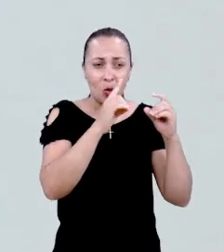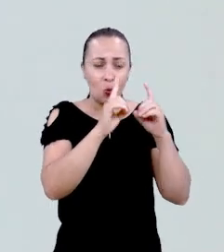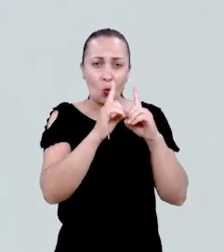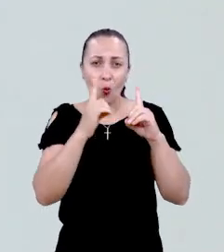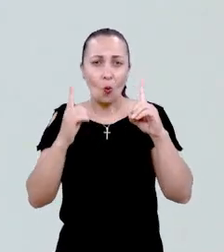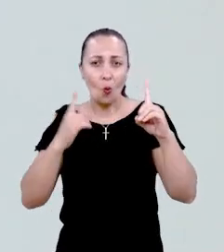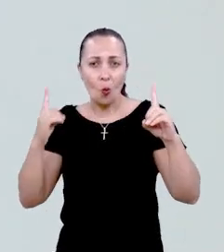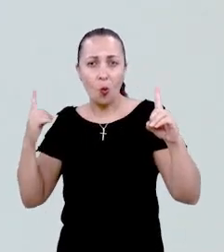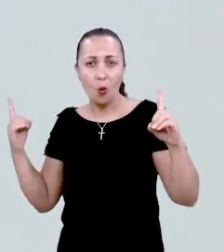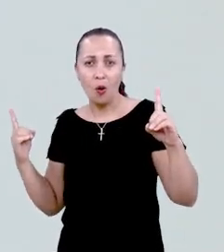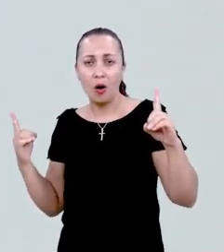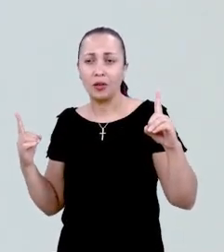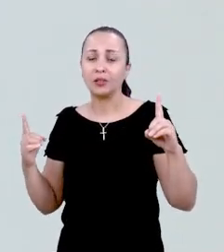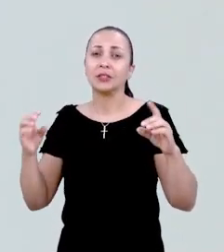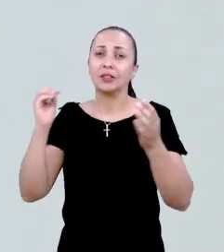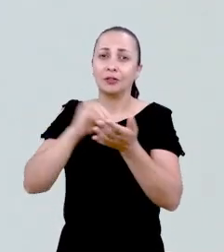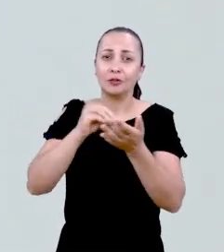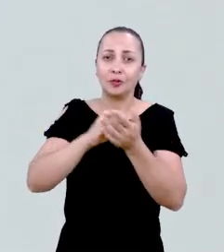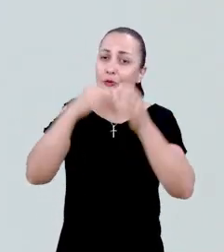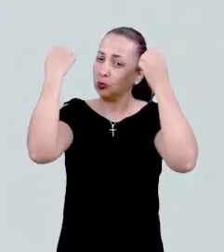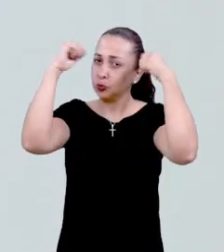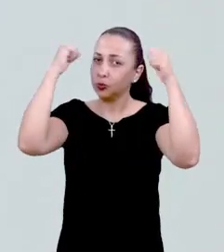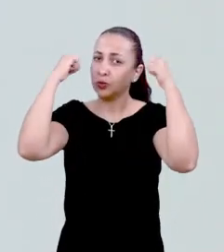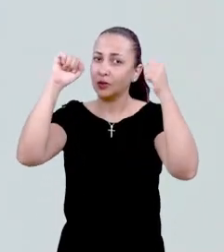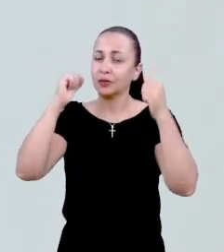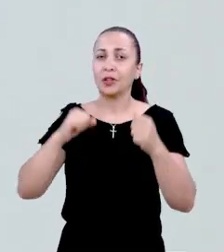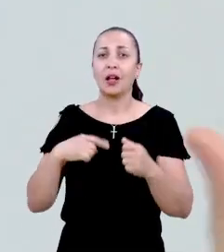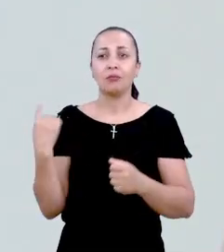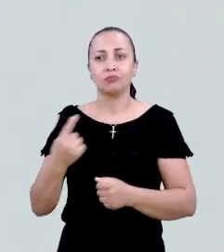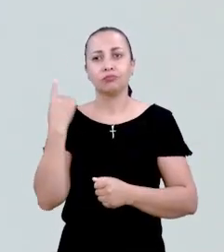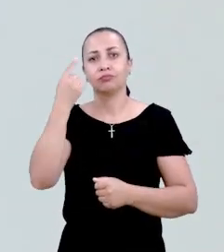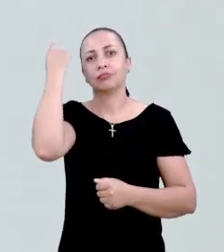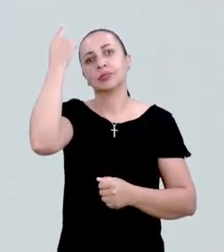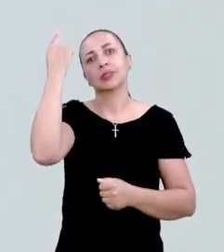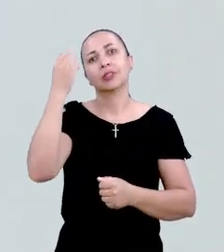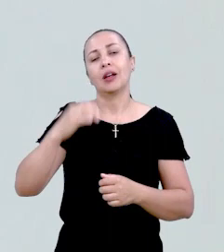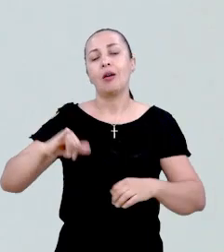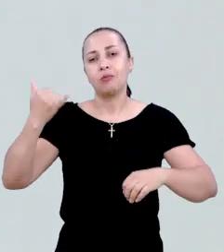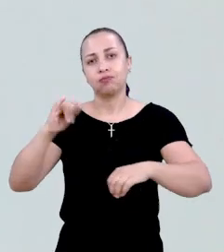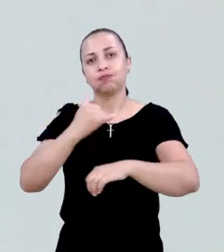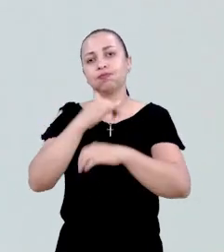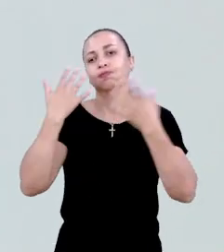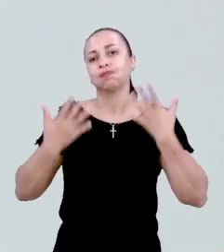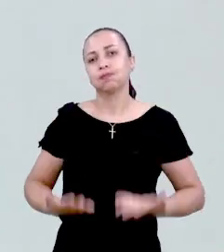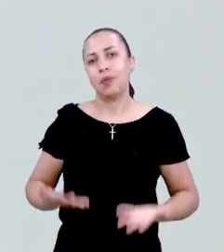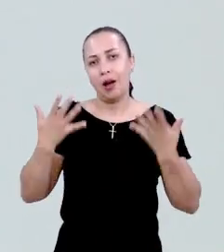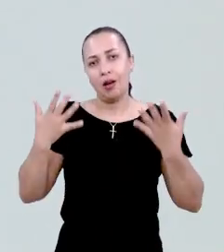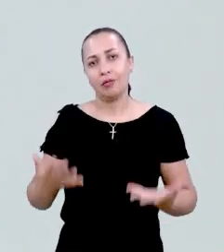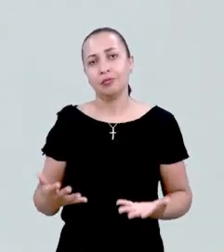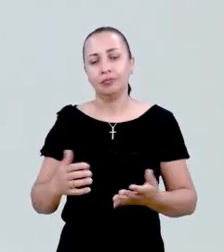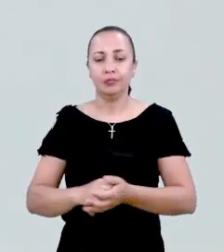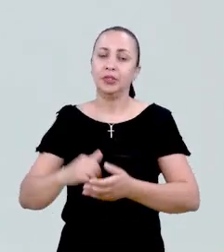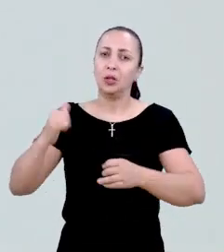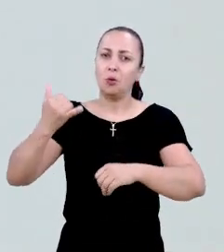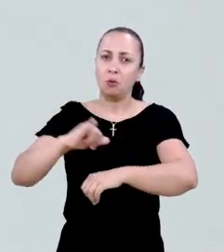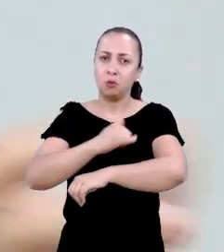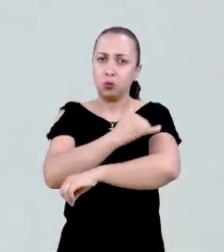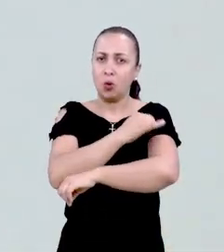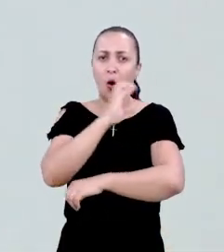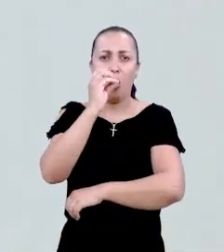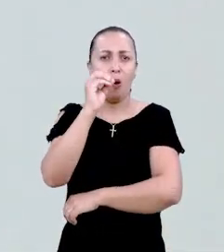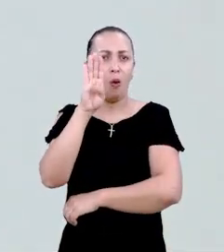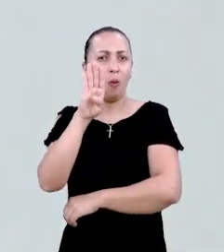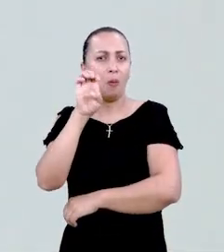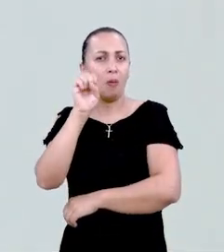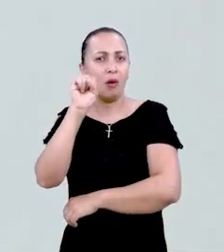seguramente, e a falta de atividade física, aumentaram substancialmente de peso. Bem, e a obesidade, ela traz